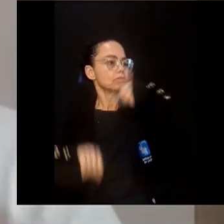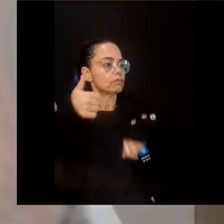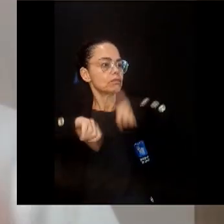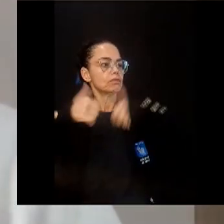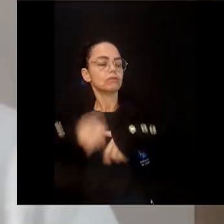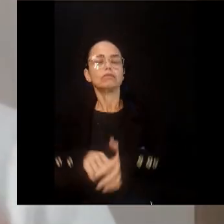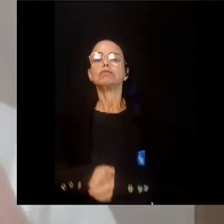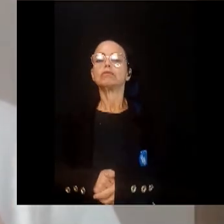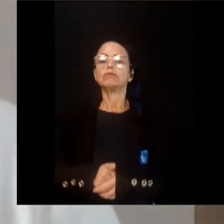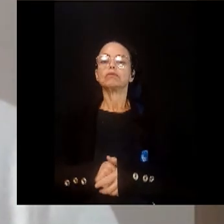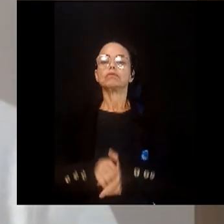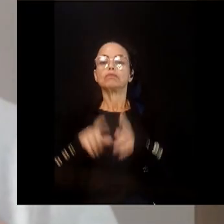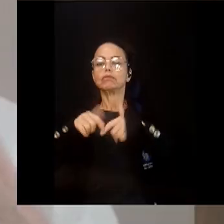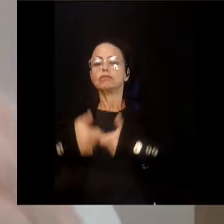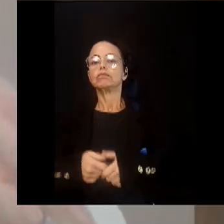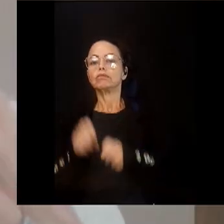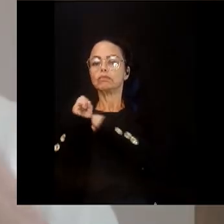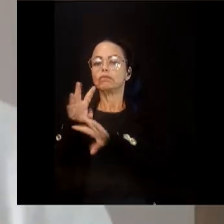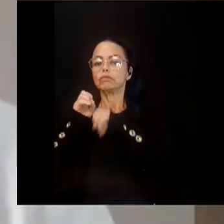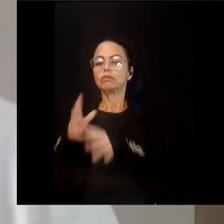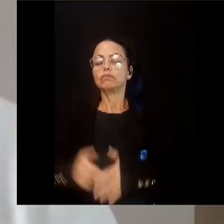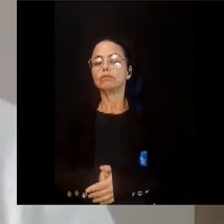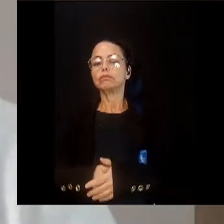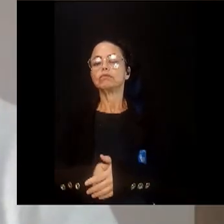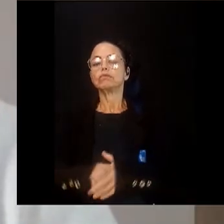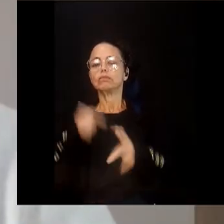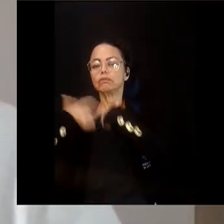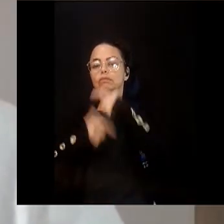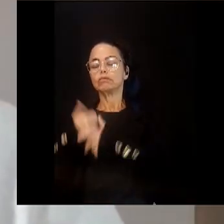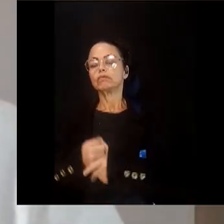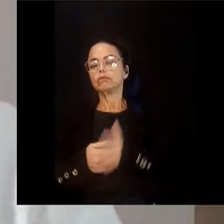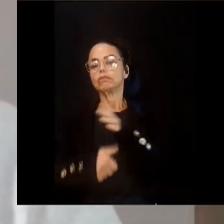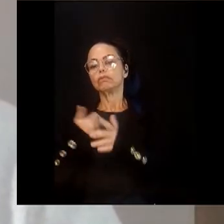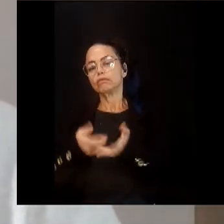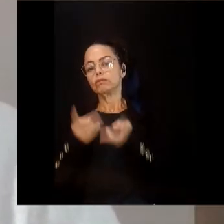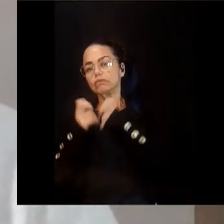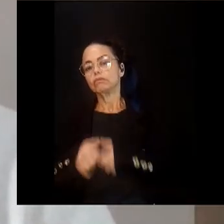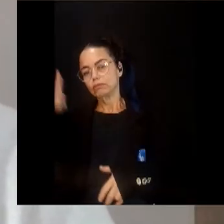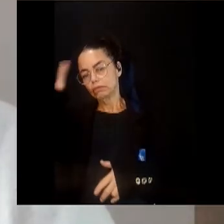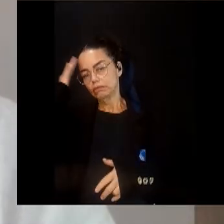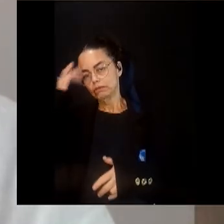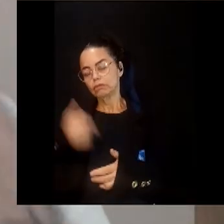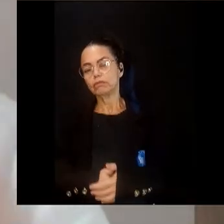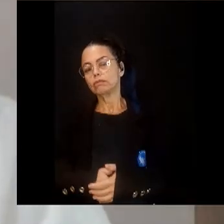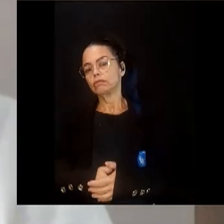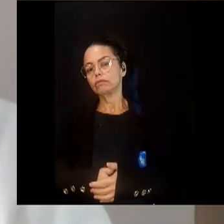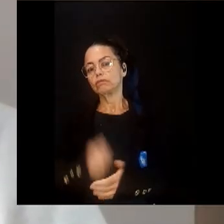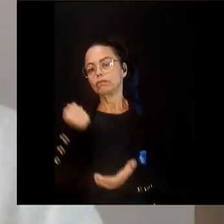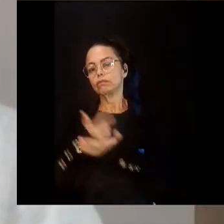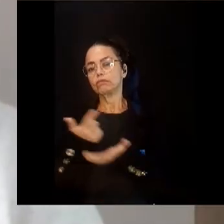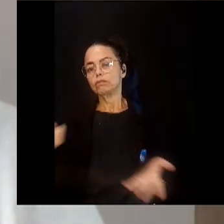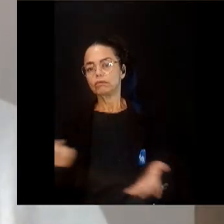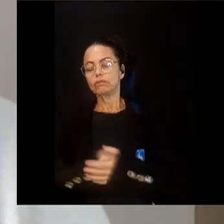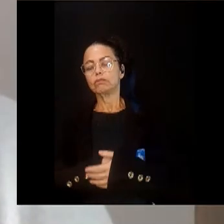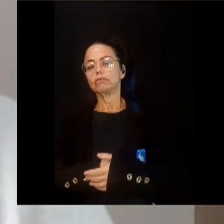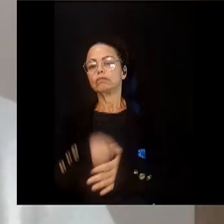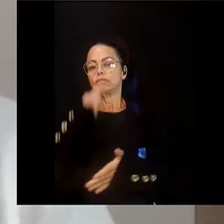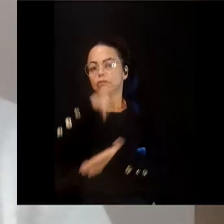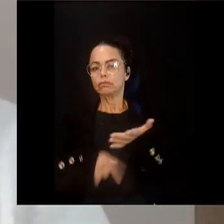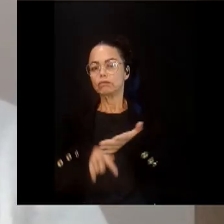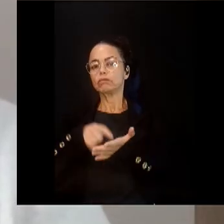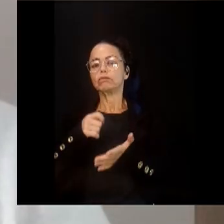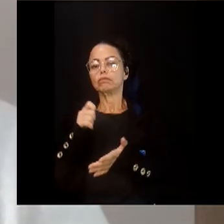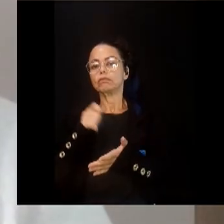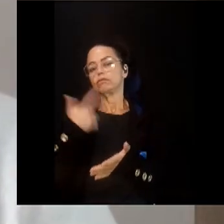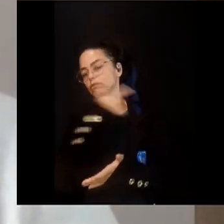ação, capacitar as minhas pessoas, na primeira vista, eu entendo que isso é um custo. Eu vou ter que documentalizar algo que eu não tenho. E